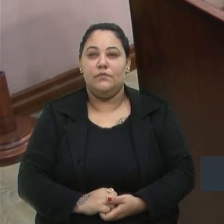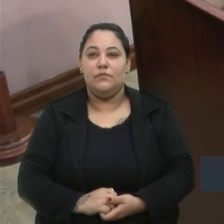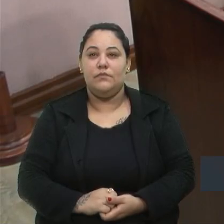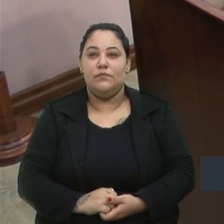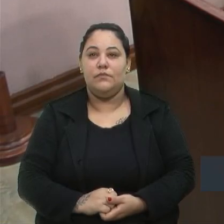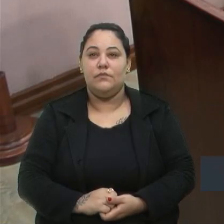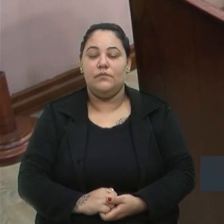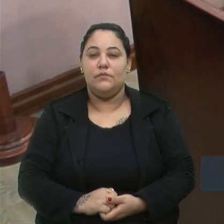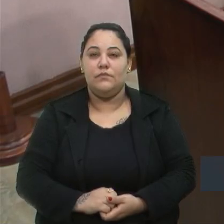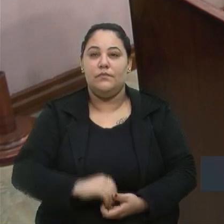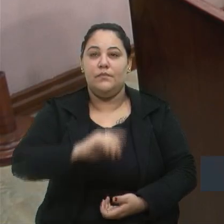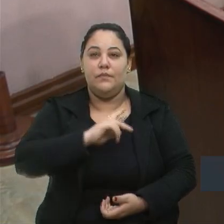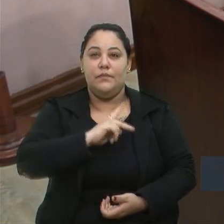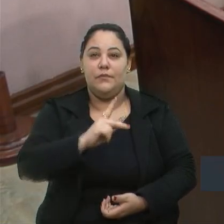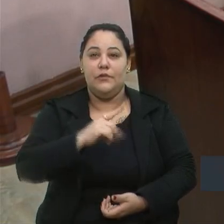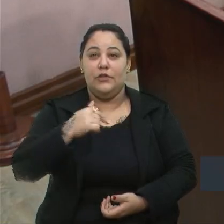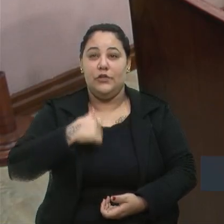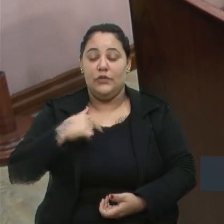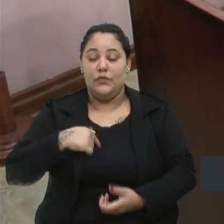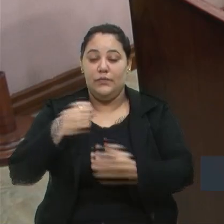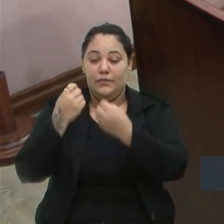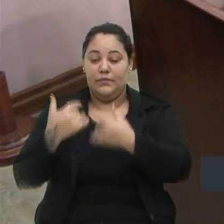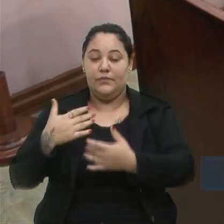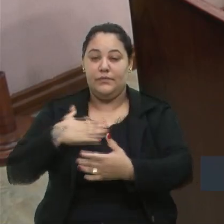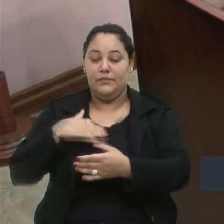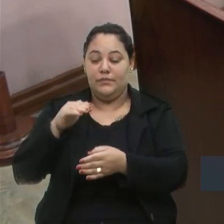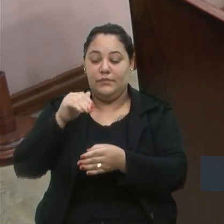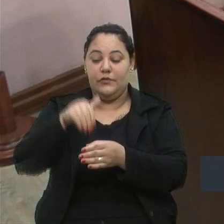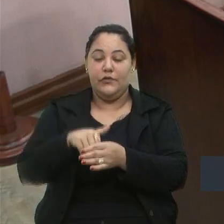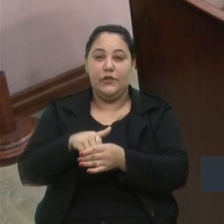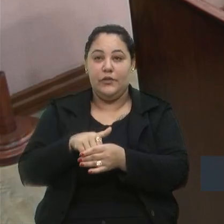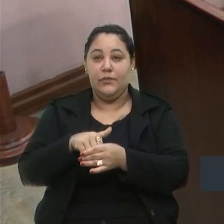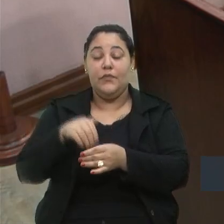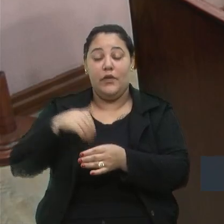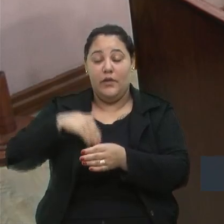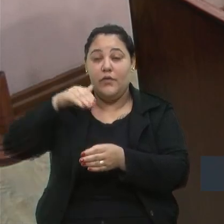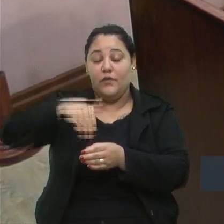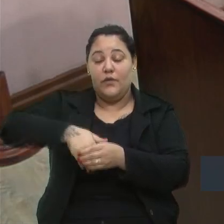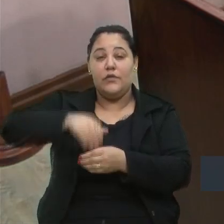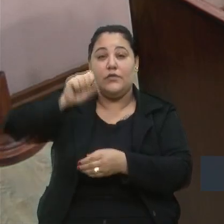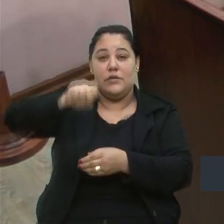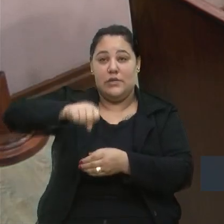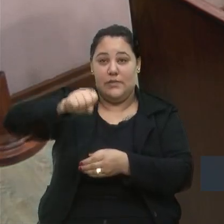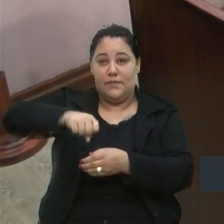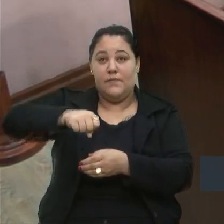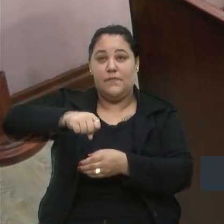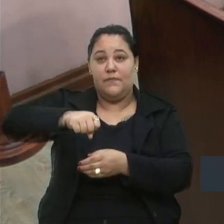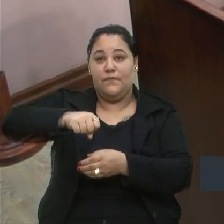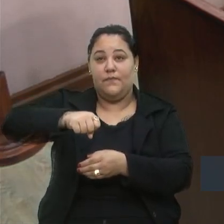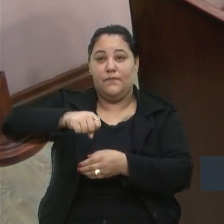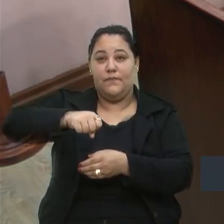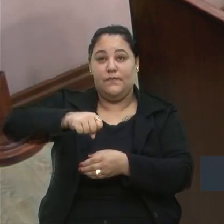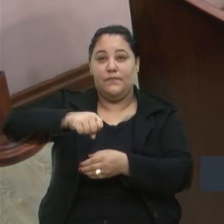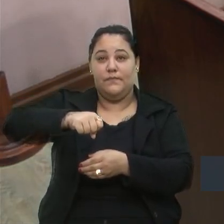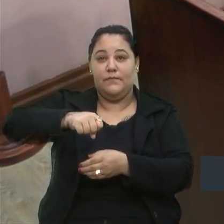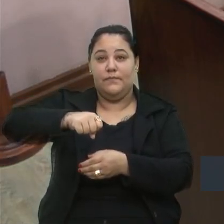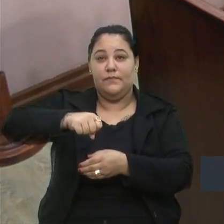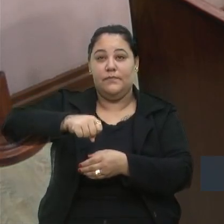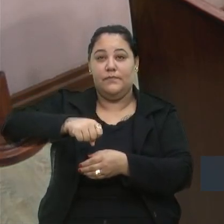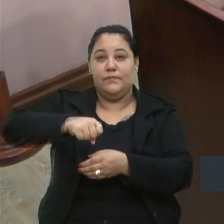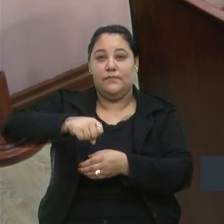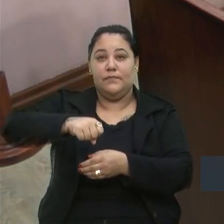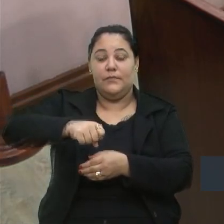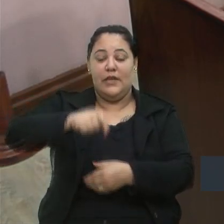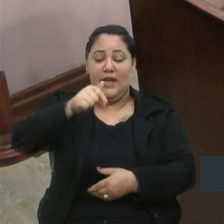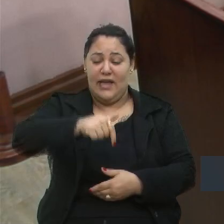Senhor presidente, eu vou declarar meu voto aqui, que vou votar pelo sim. E aqui, vereador Bortola, cada um faz o